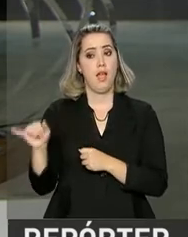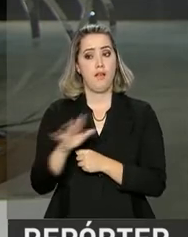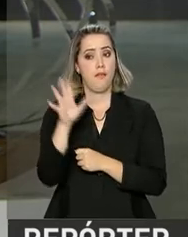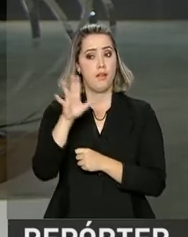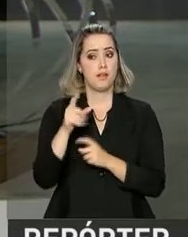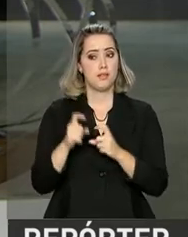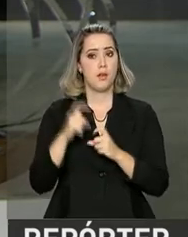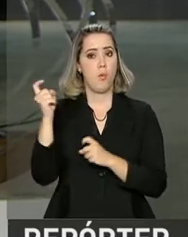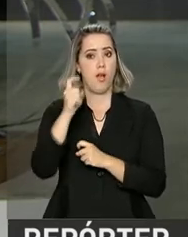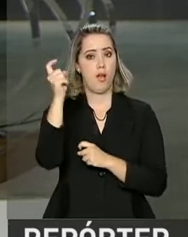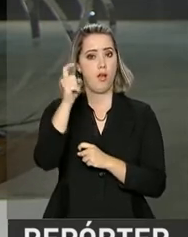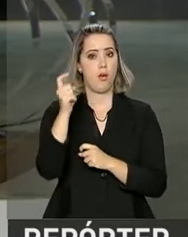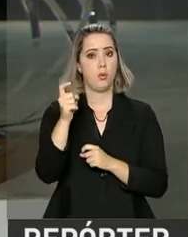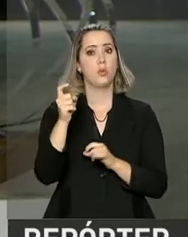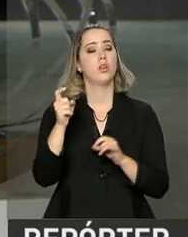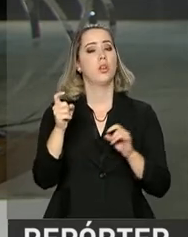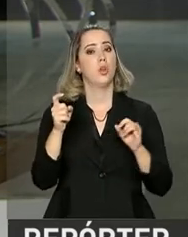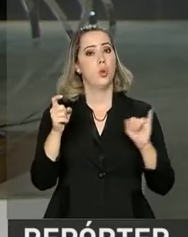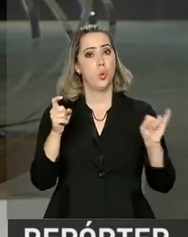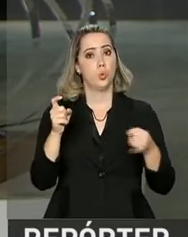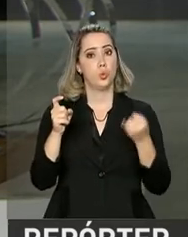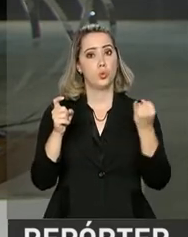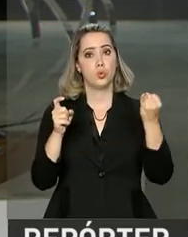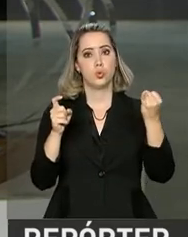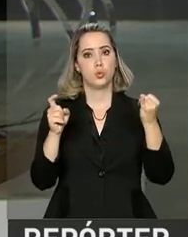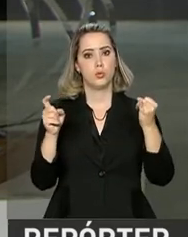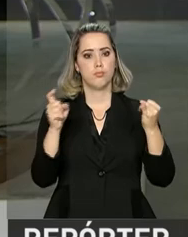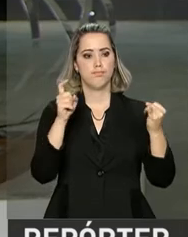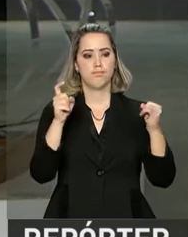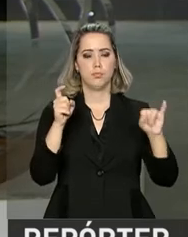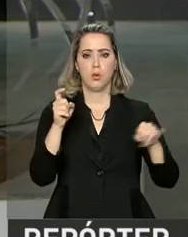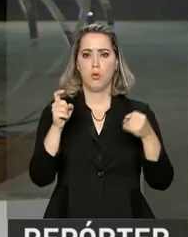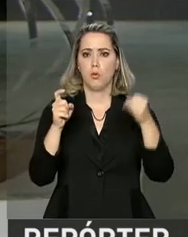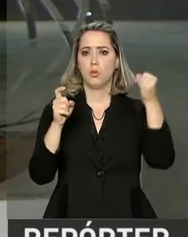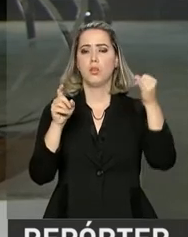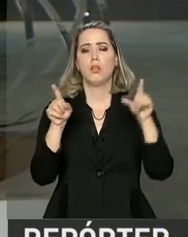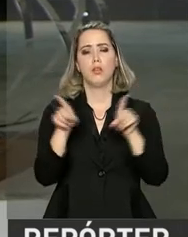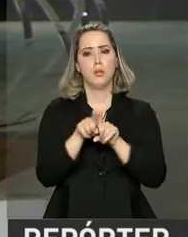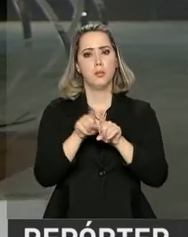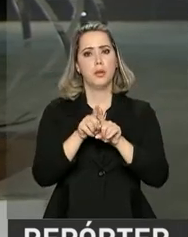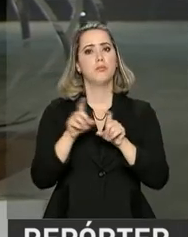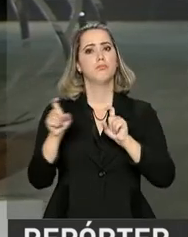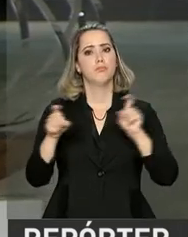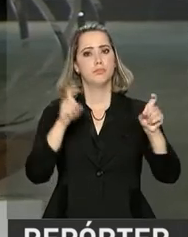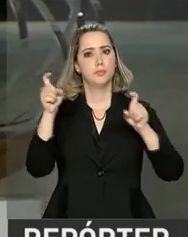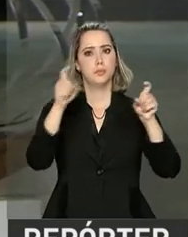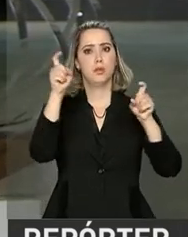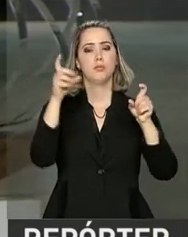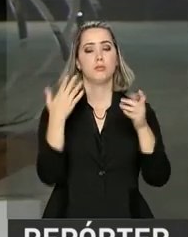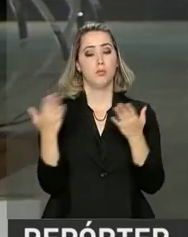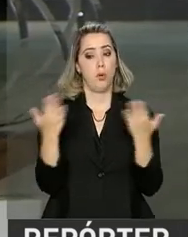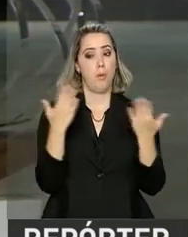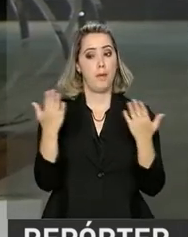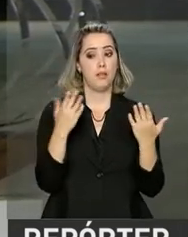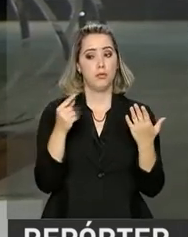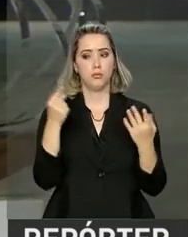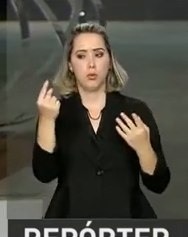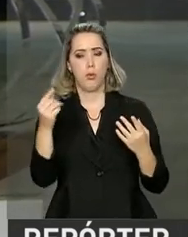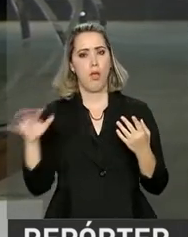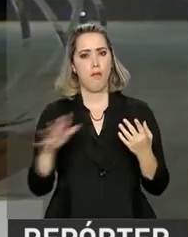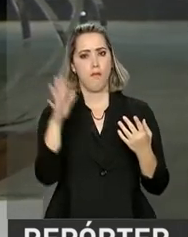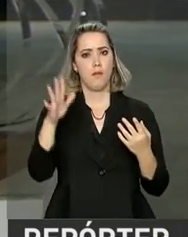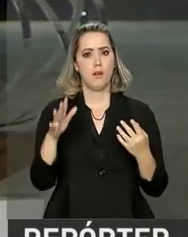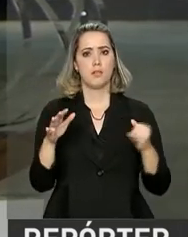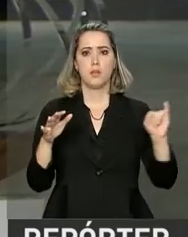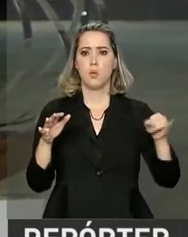Central aumenta a taxa de juros para controlar a inflação. Já quando ela está baixa, o Banco Central pode reduzir os juros